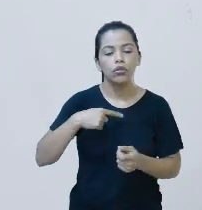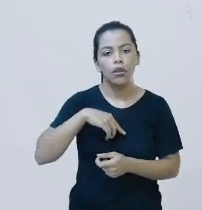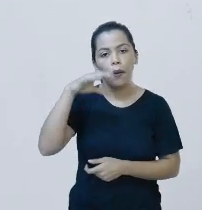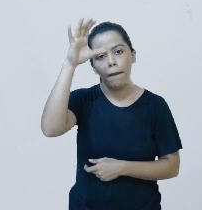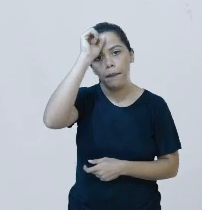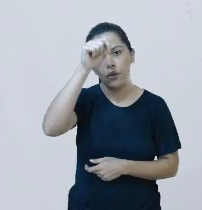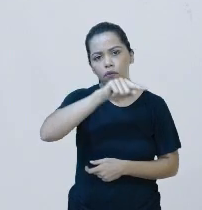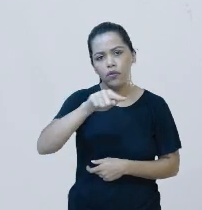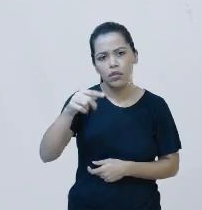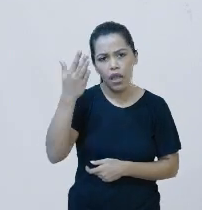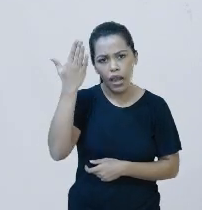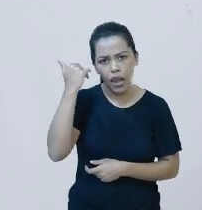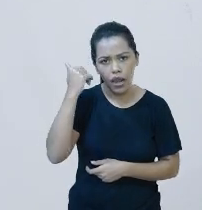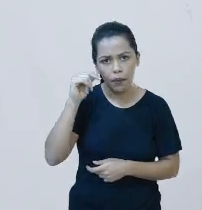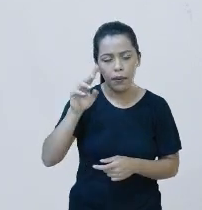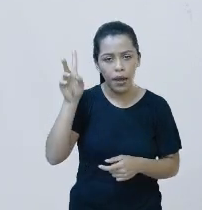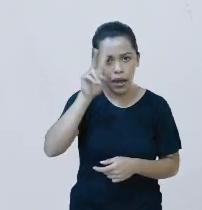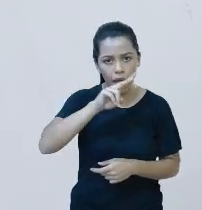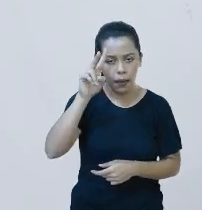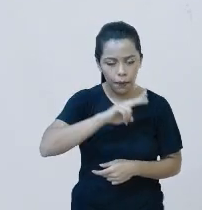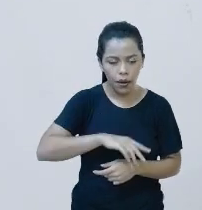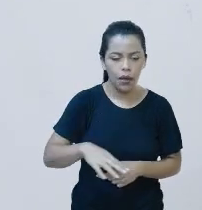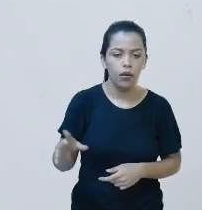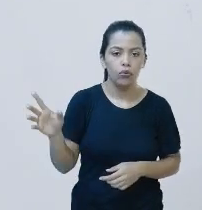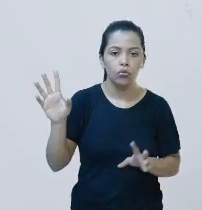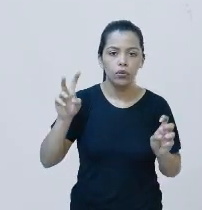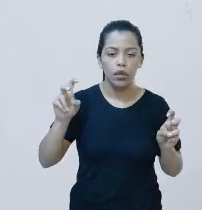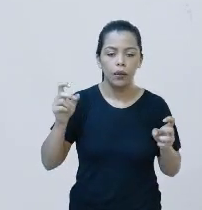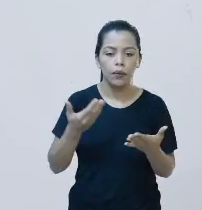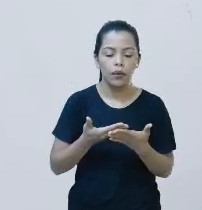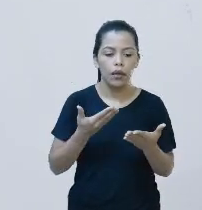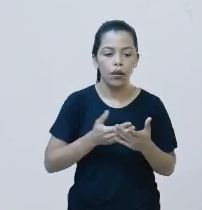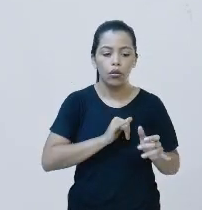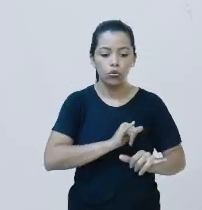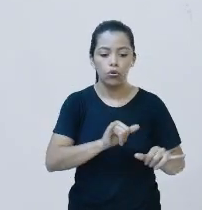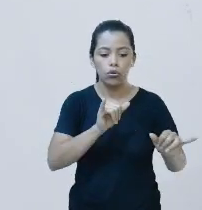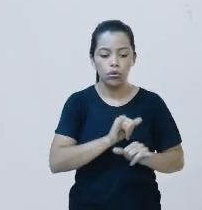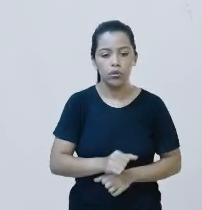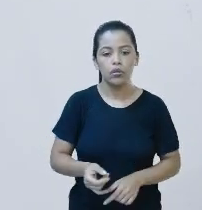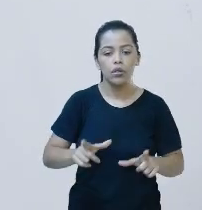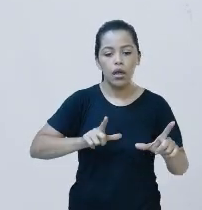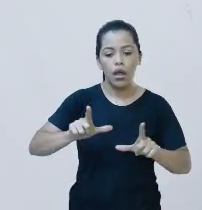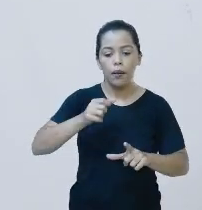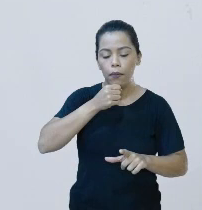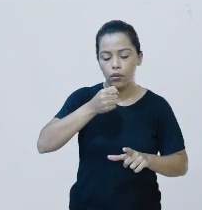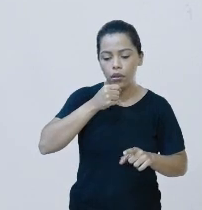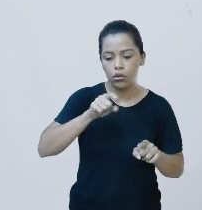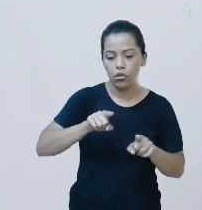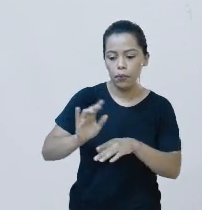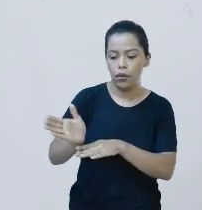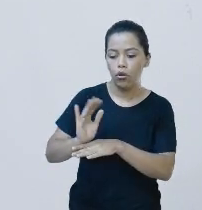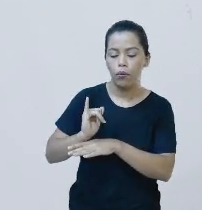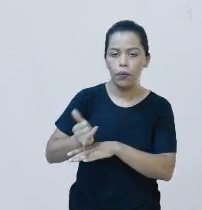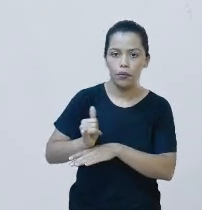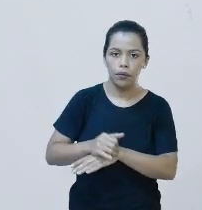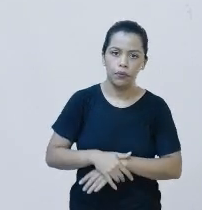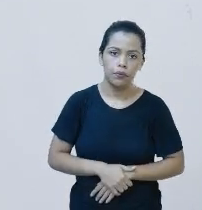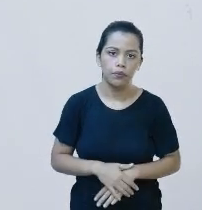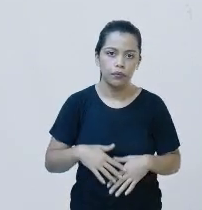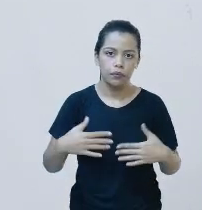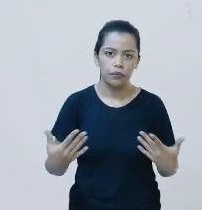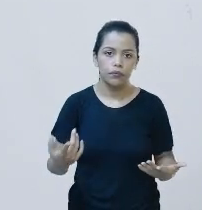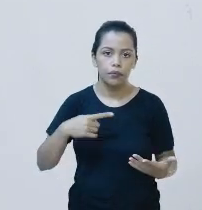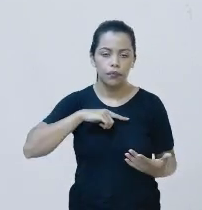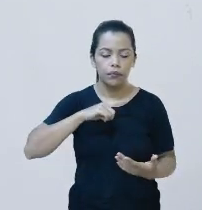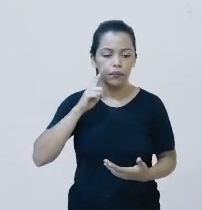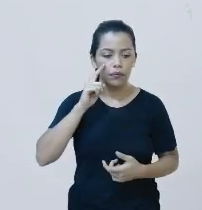lembra o tema da aula, não foi isso? Notícia, reportagem e documentário. E nós vimos que a